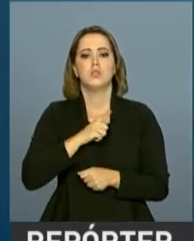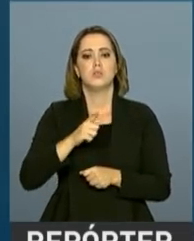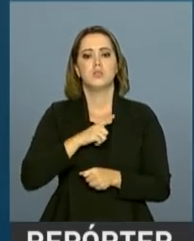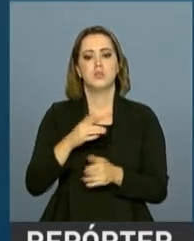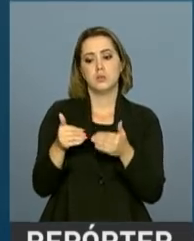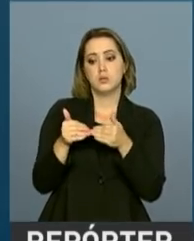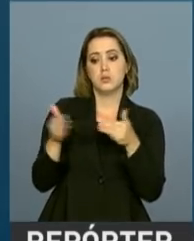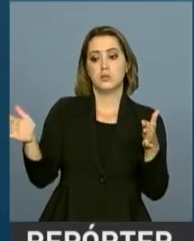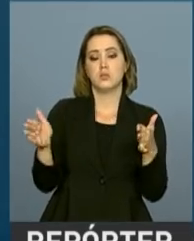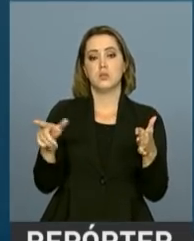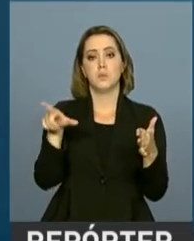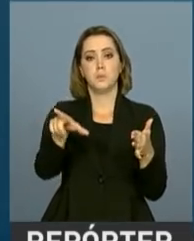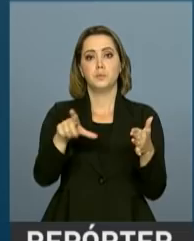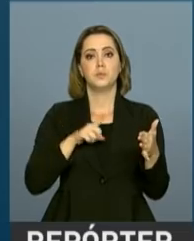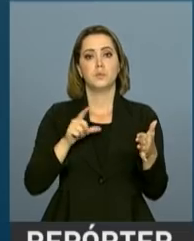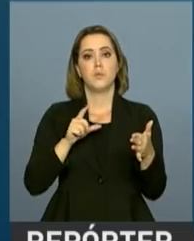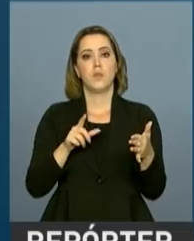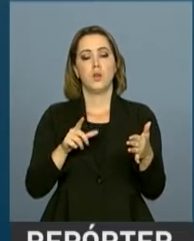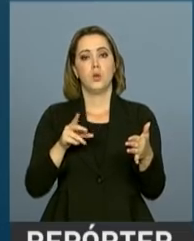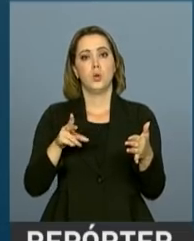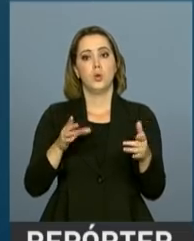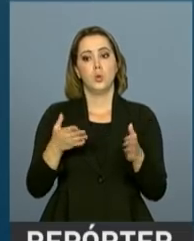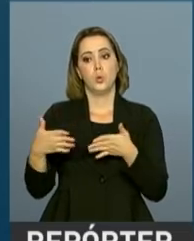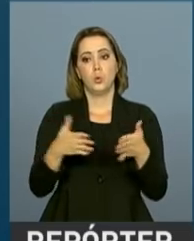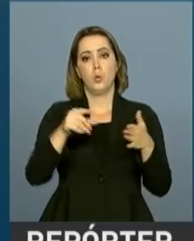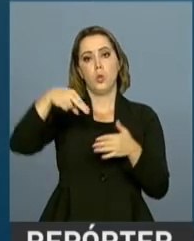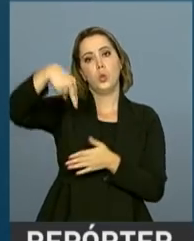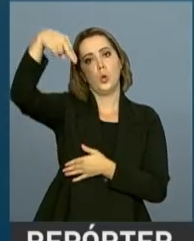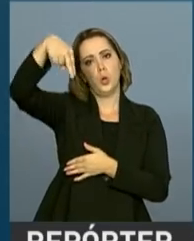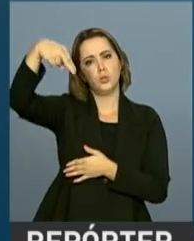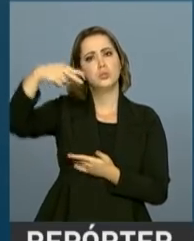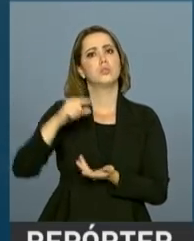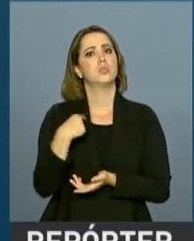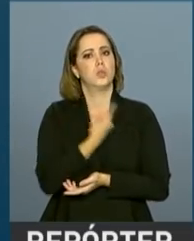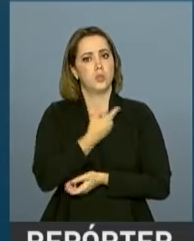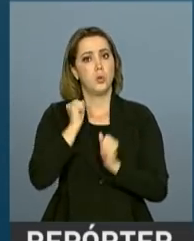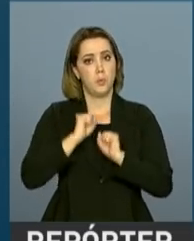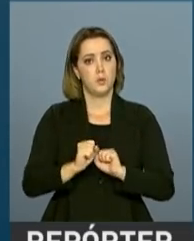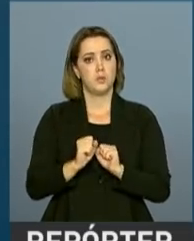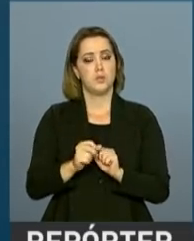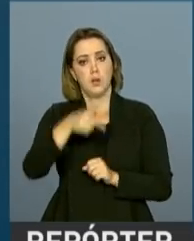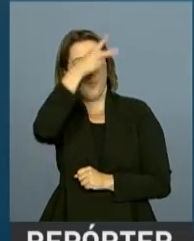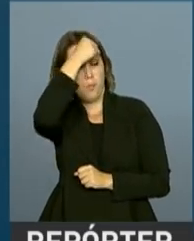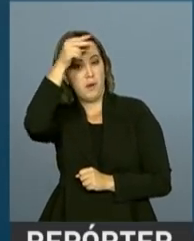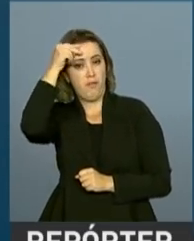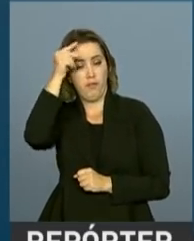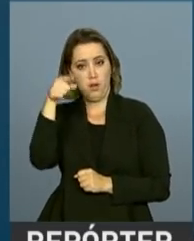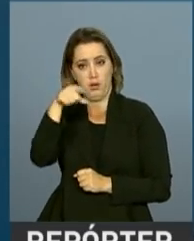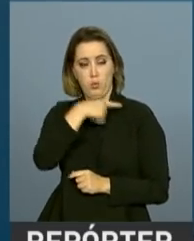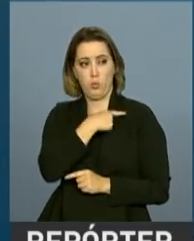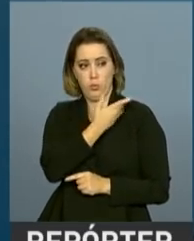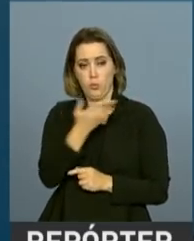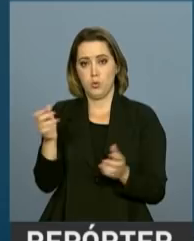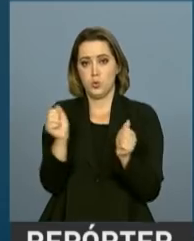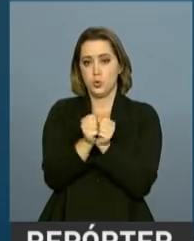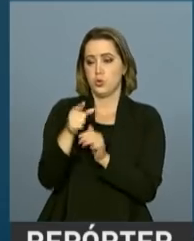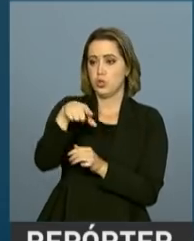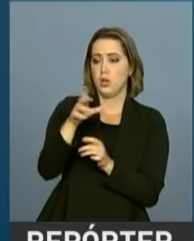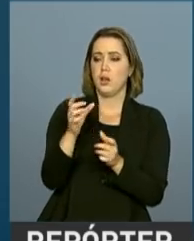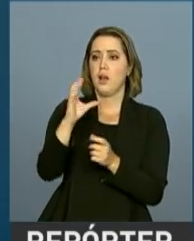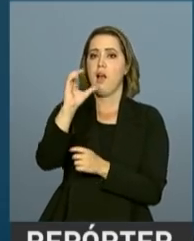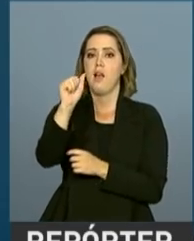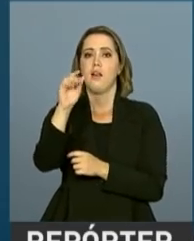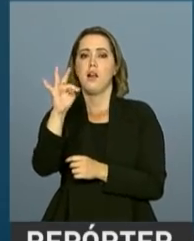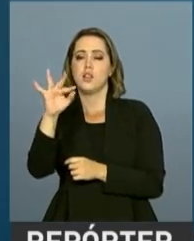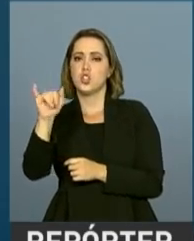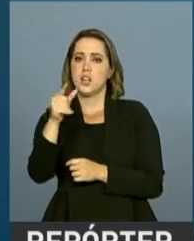a inauguração do eixo norte, para que nós possamos, prefeito José Aldemir, chegar em Cajazeiras, no Alto